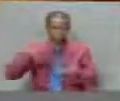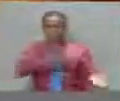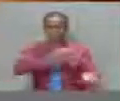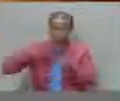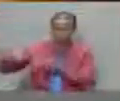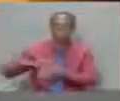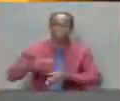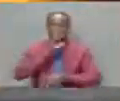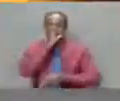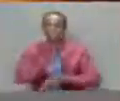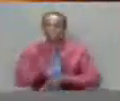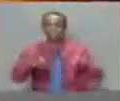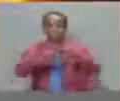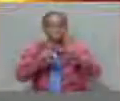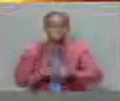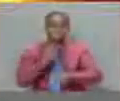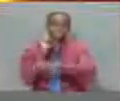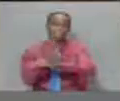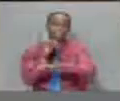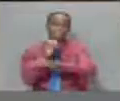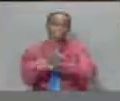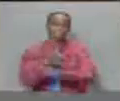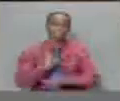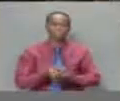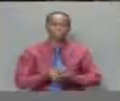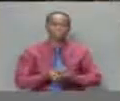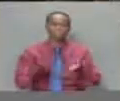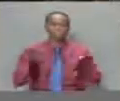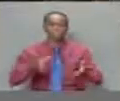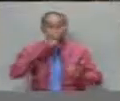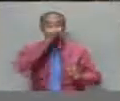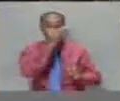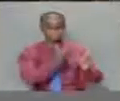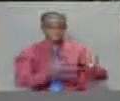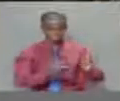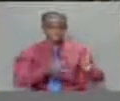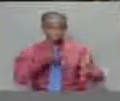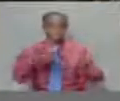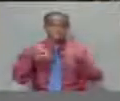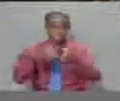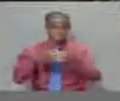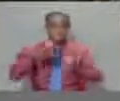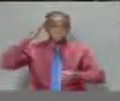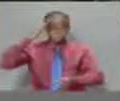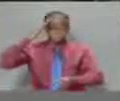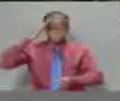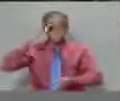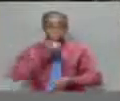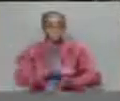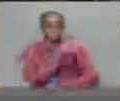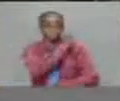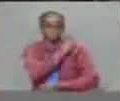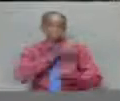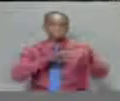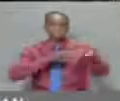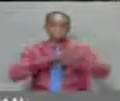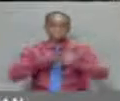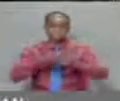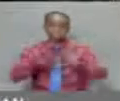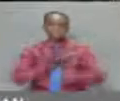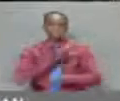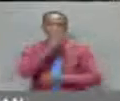e apelos da corporação. O Comando Provincial de Luanda, durante o mês todo de dezembro, foi